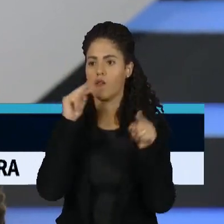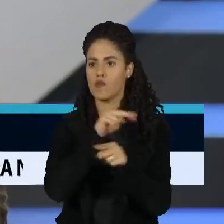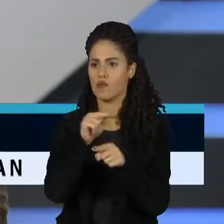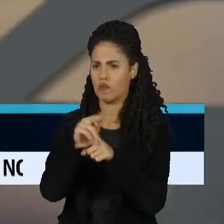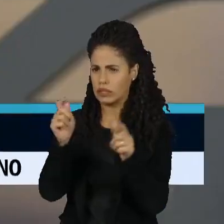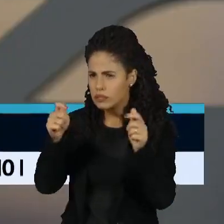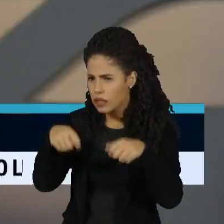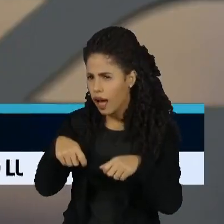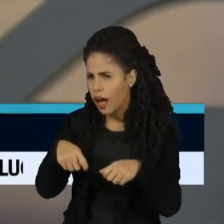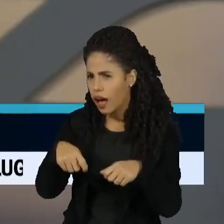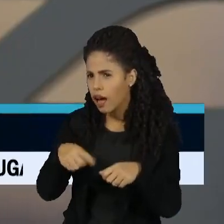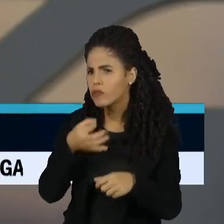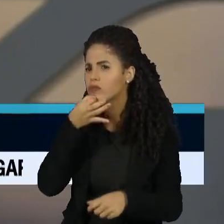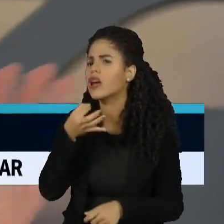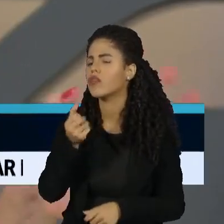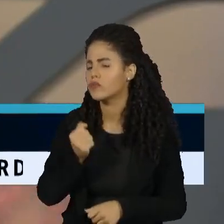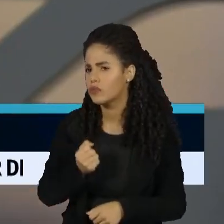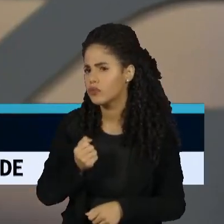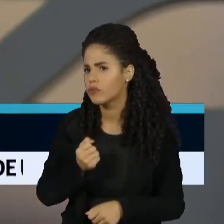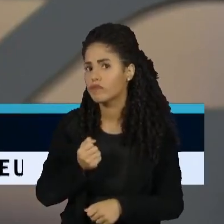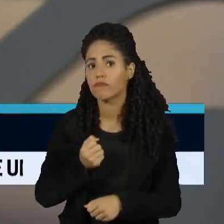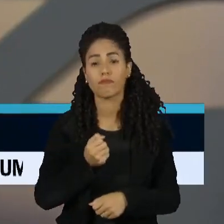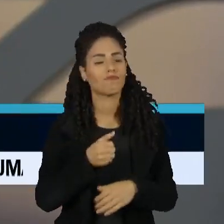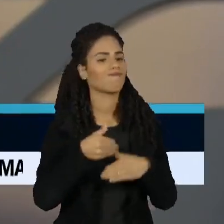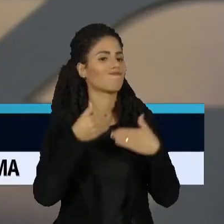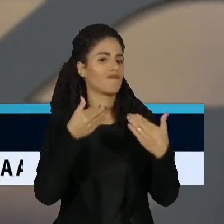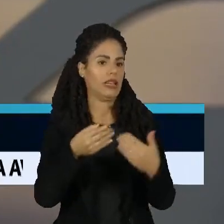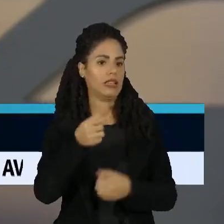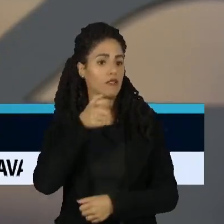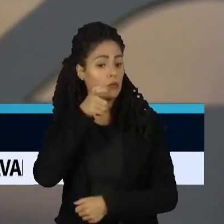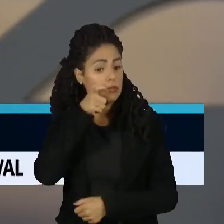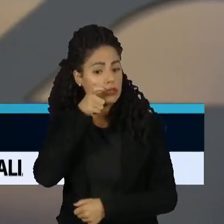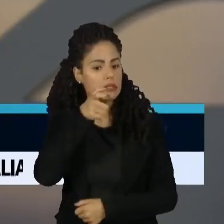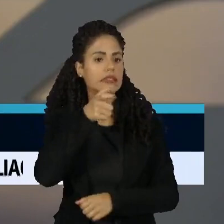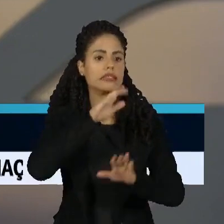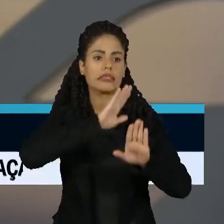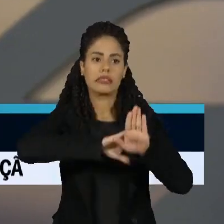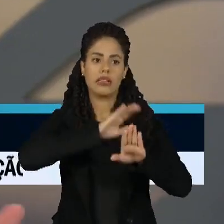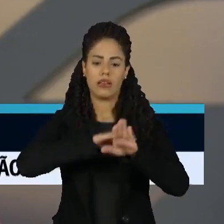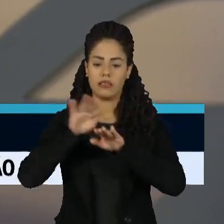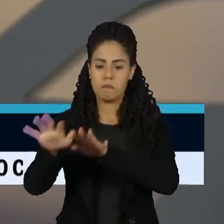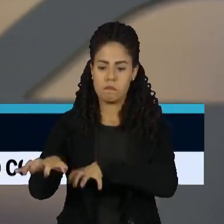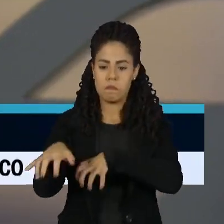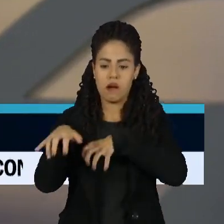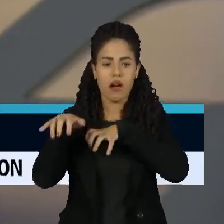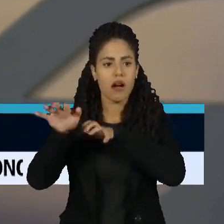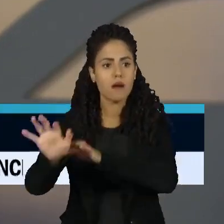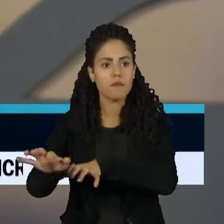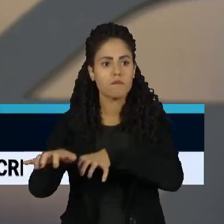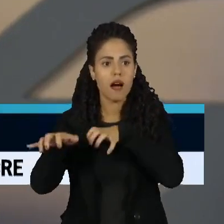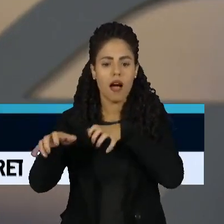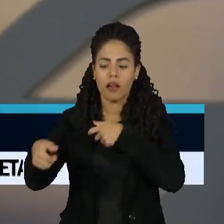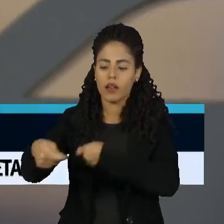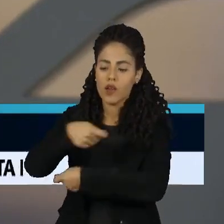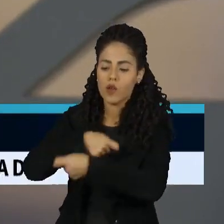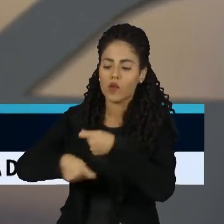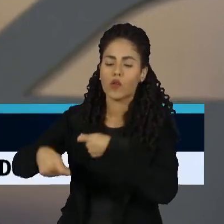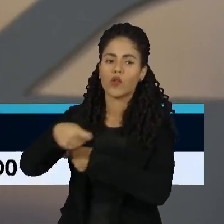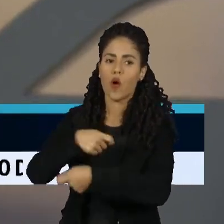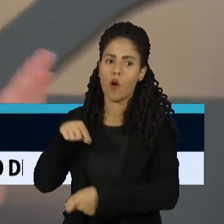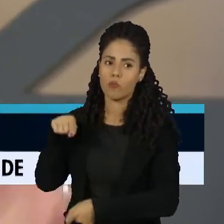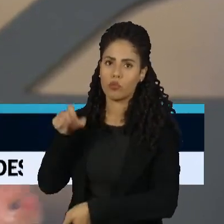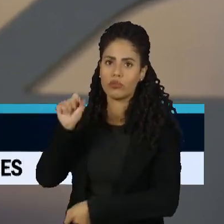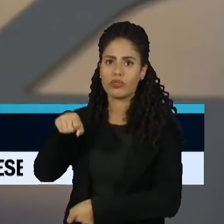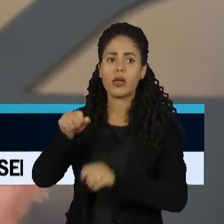territórios esses interesses de exploração mineral pura não quer dizer acho que existe modelo econômico que você pode chegar até